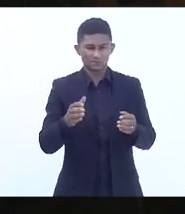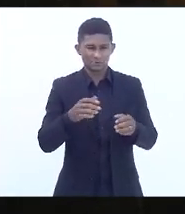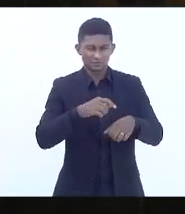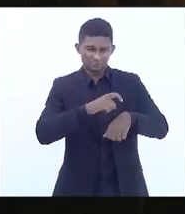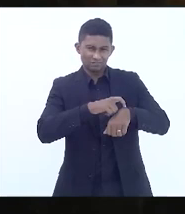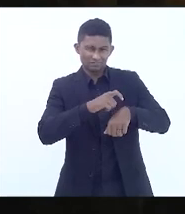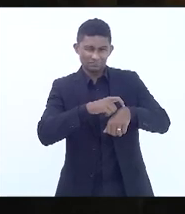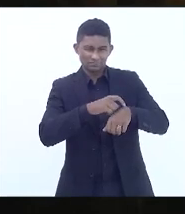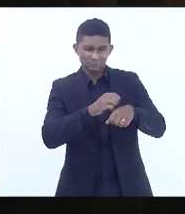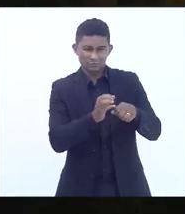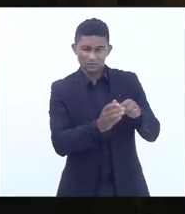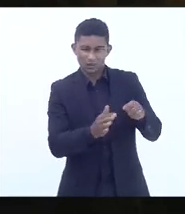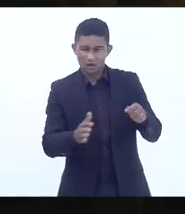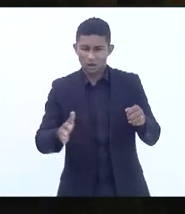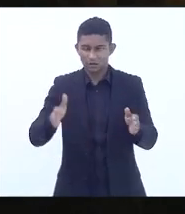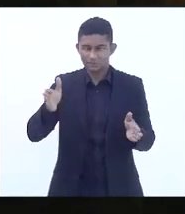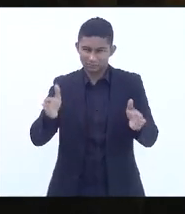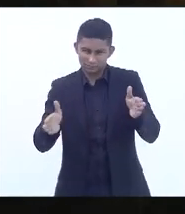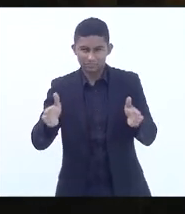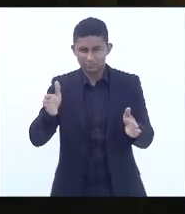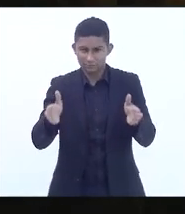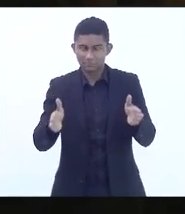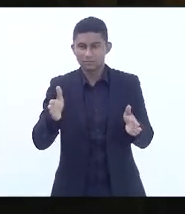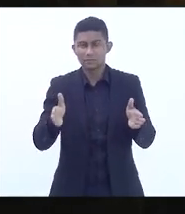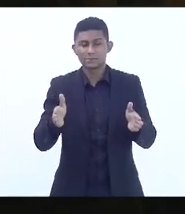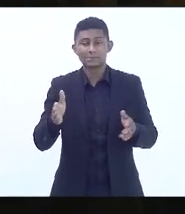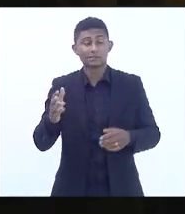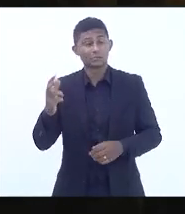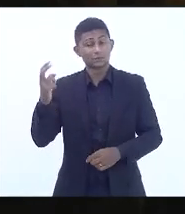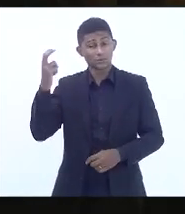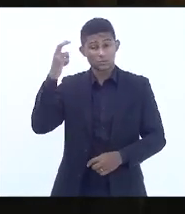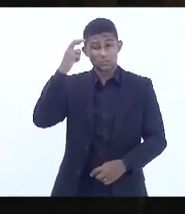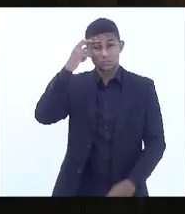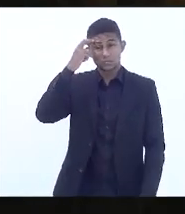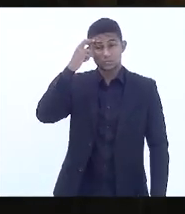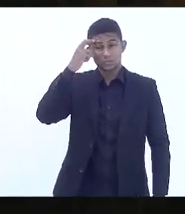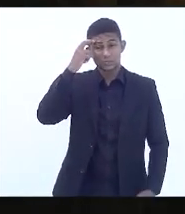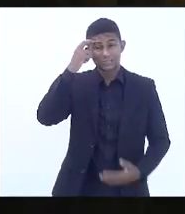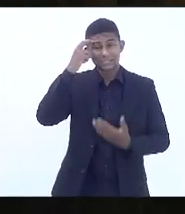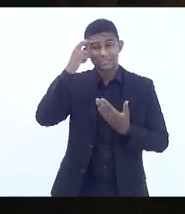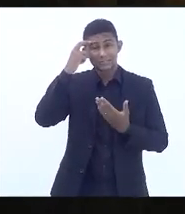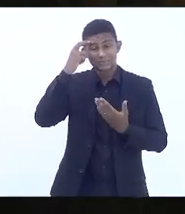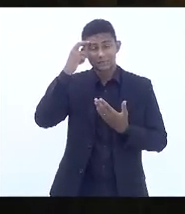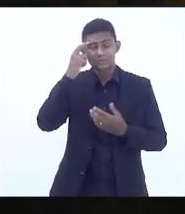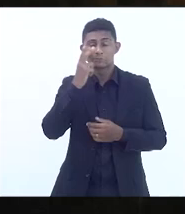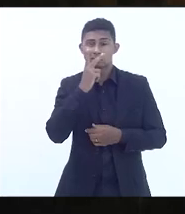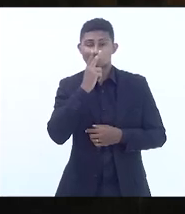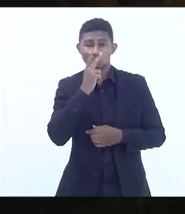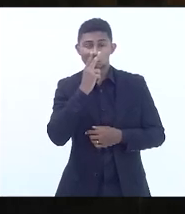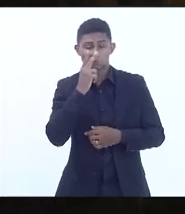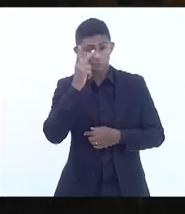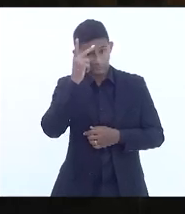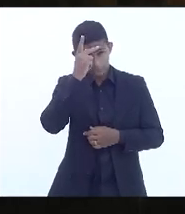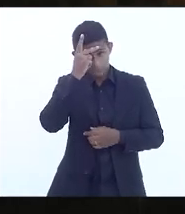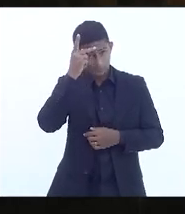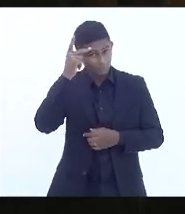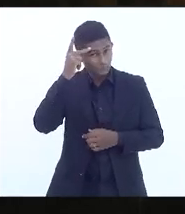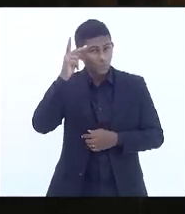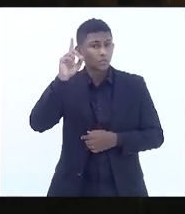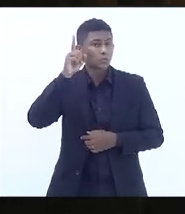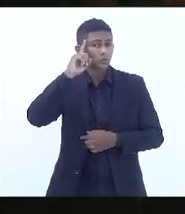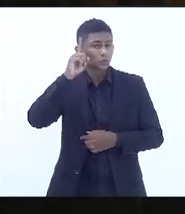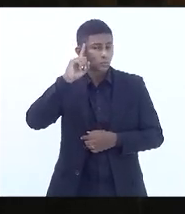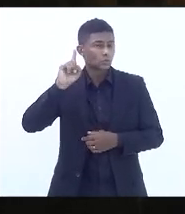né, a cultura é insultada quase